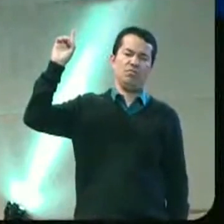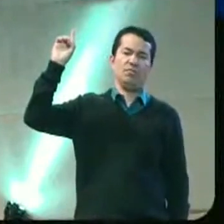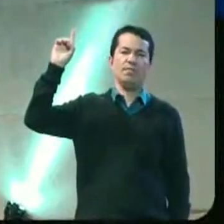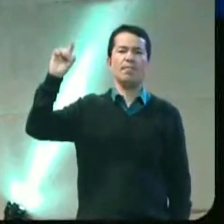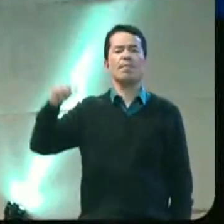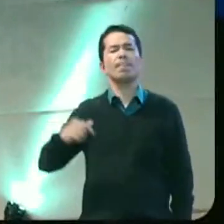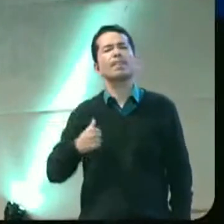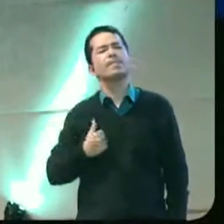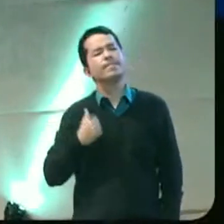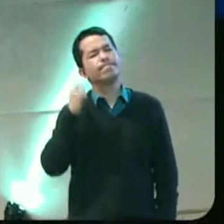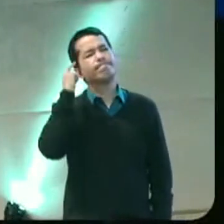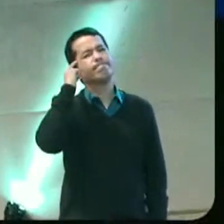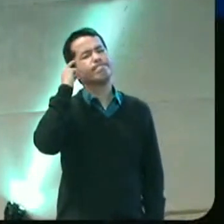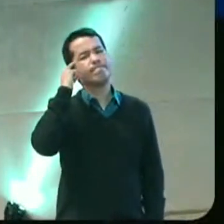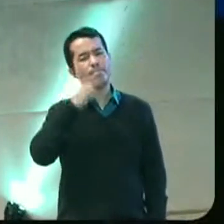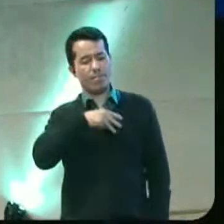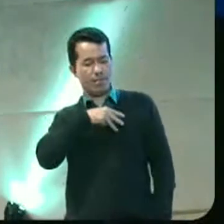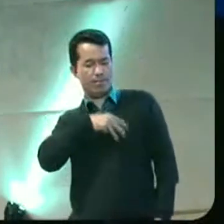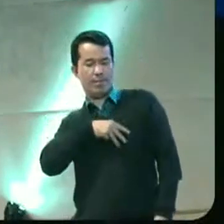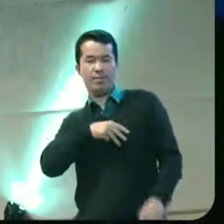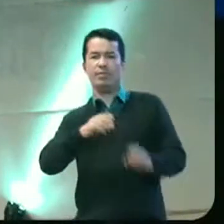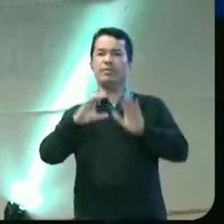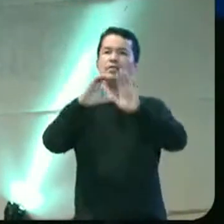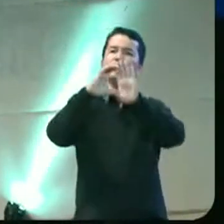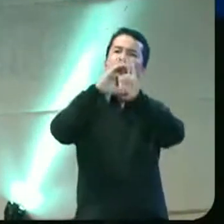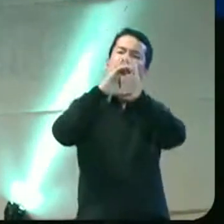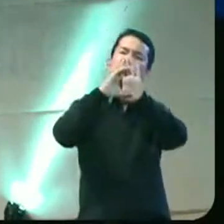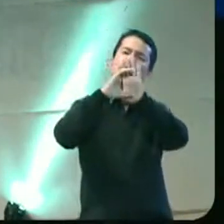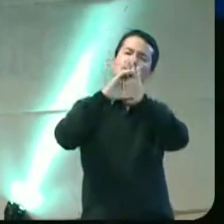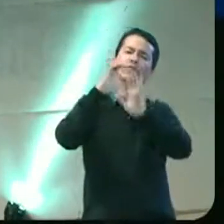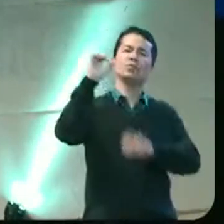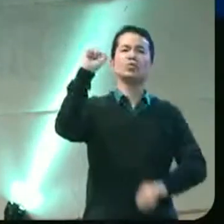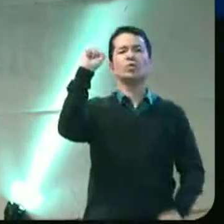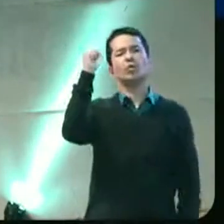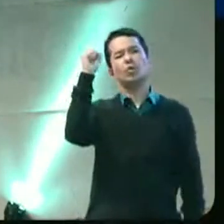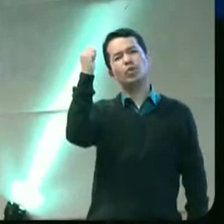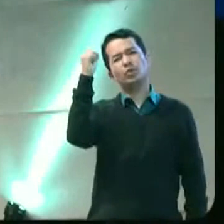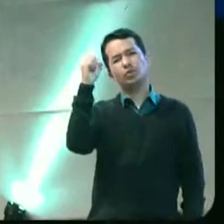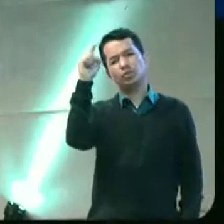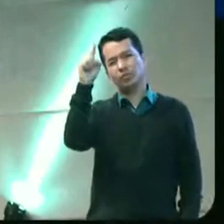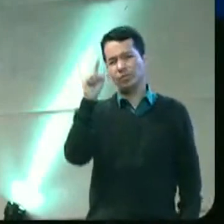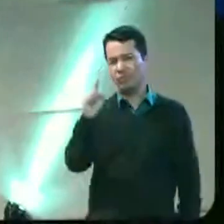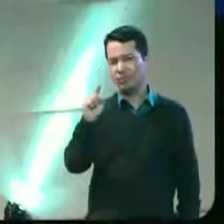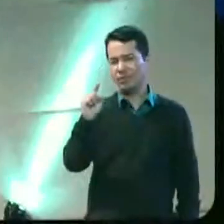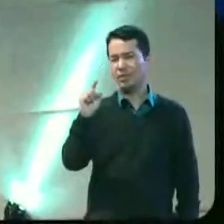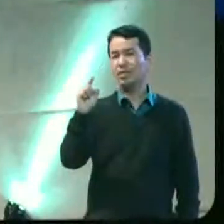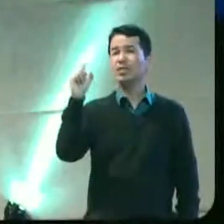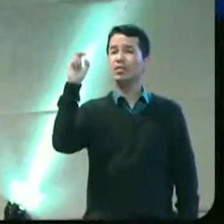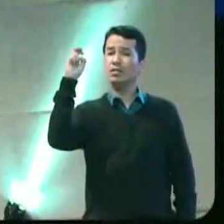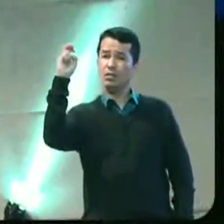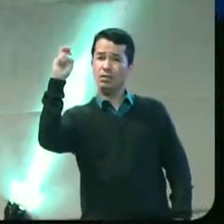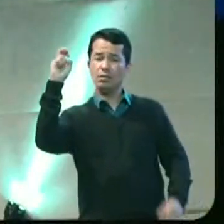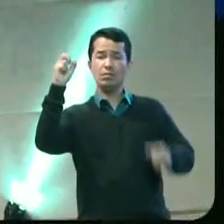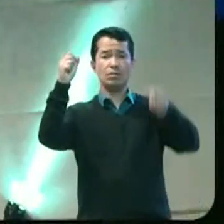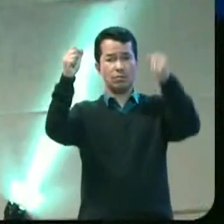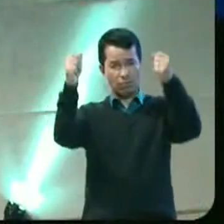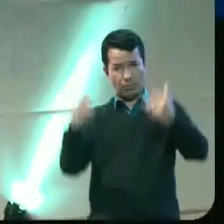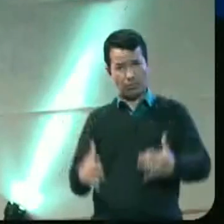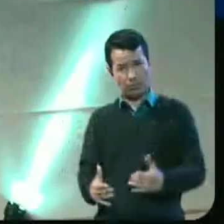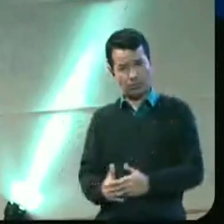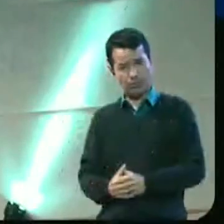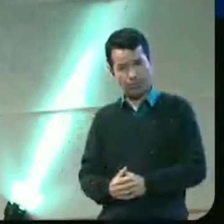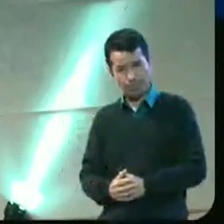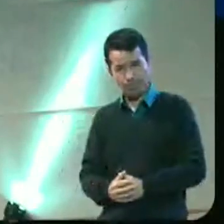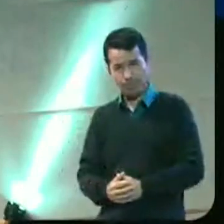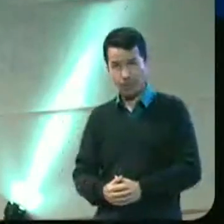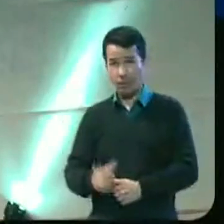Eu acho muito interessante, Mateus capítulo 8, versículo 5, vai mostrar um oposto a essa fé. A Bíblia vai